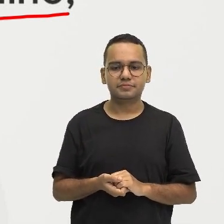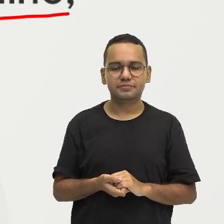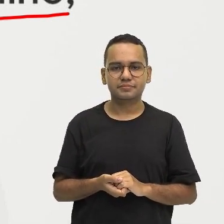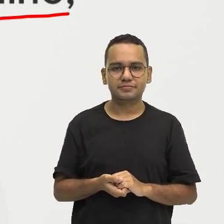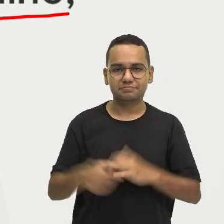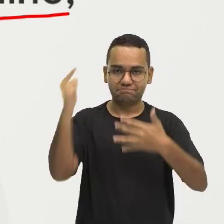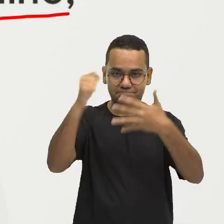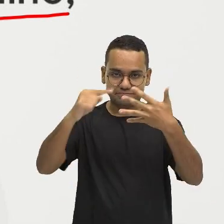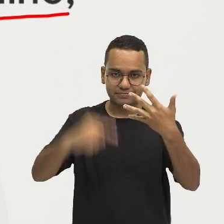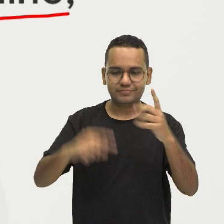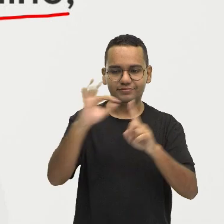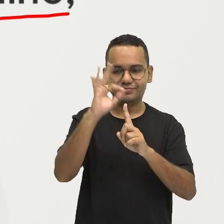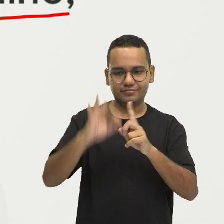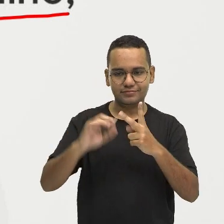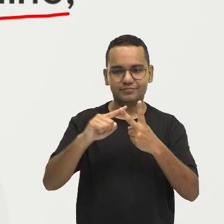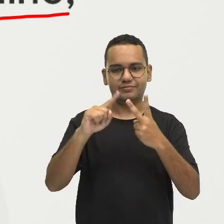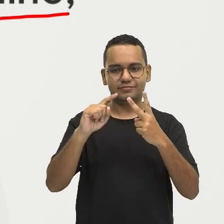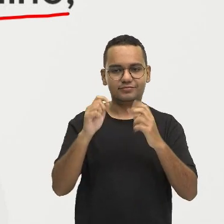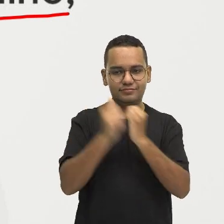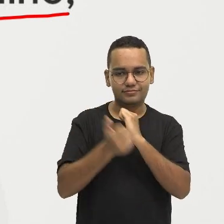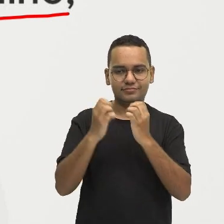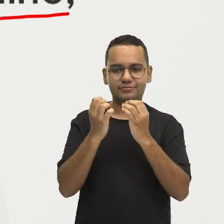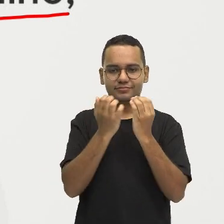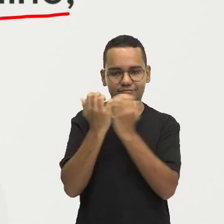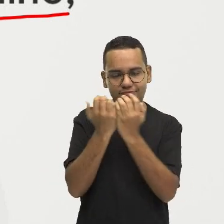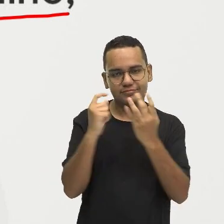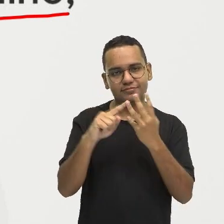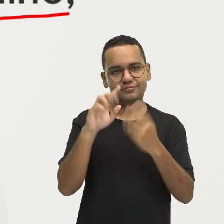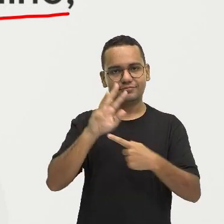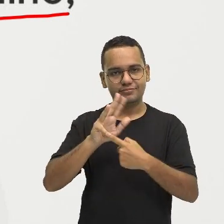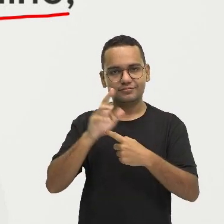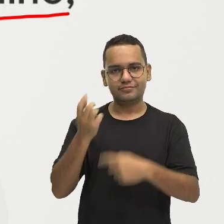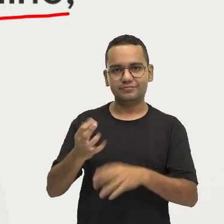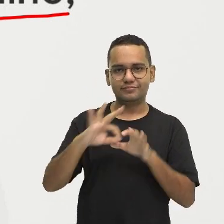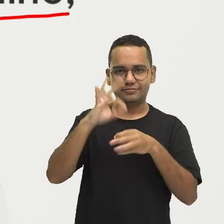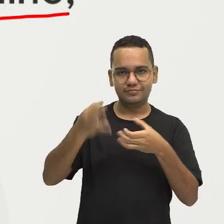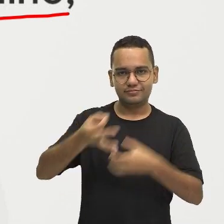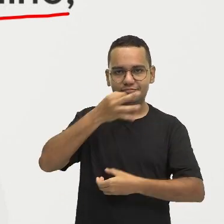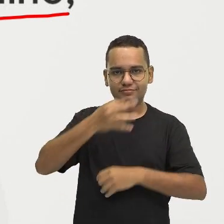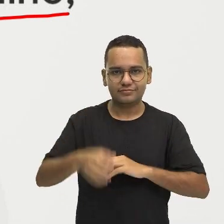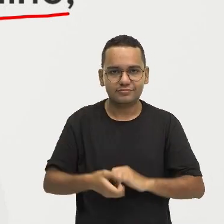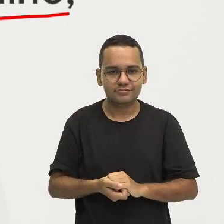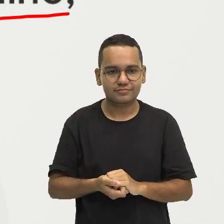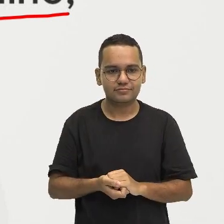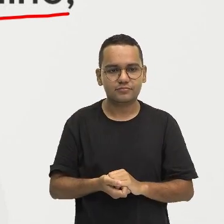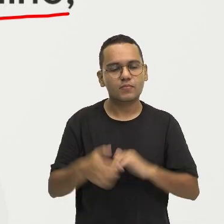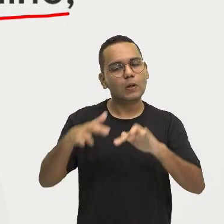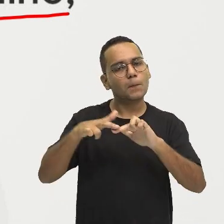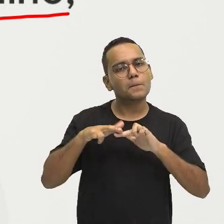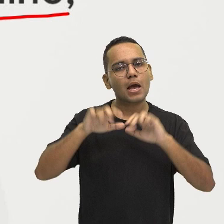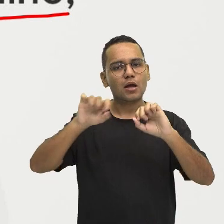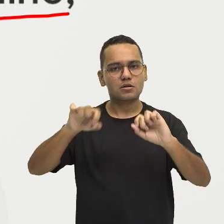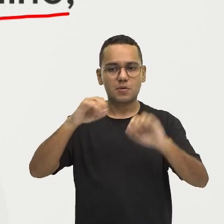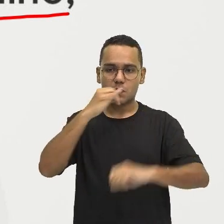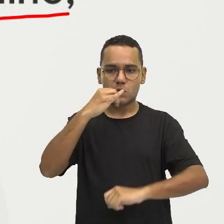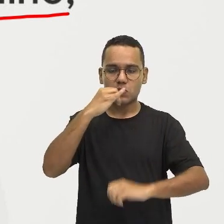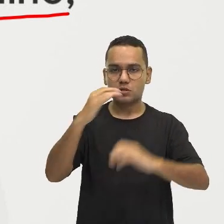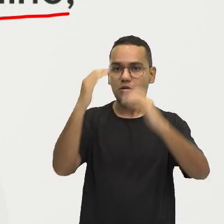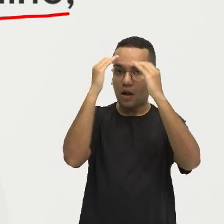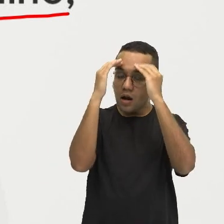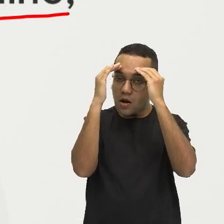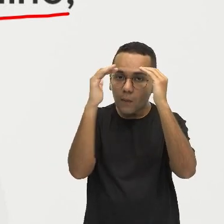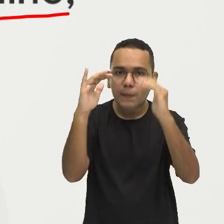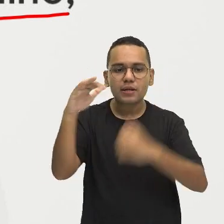outras produções também que vêm exclusivamente desse ambiente, tá? Aproveitando que ele obedece ali o